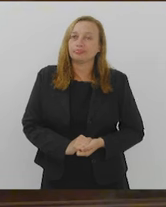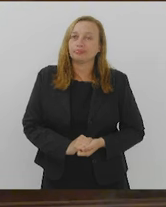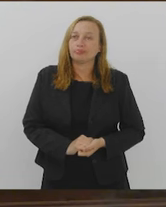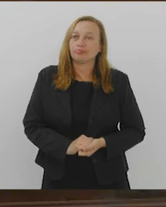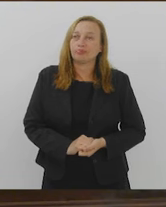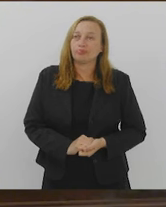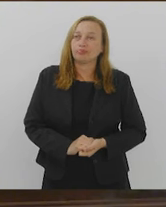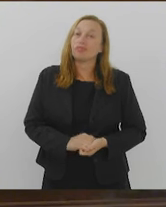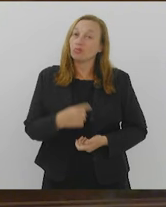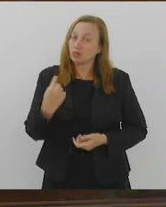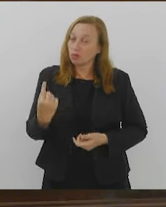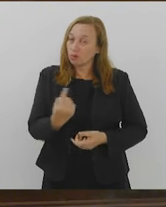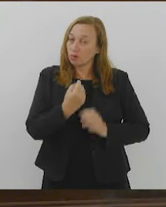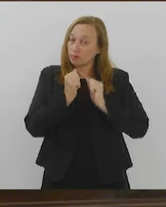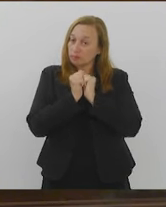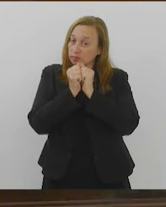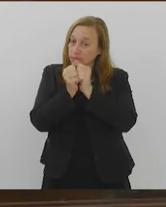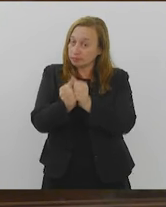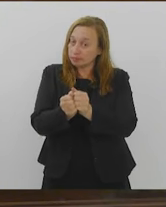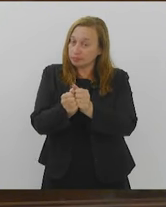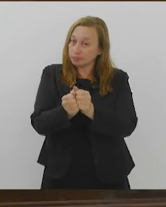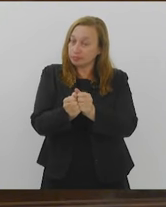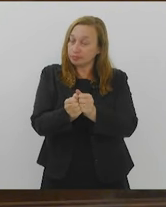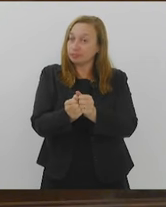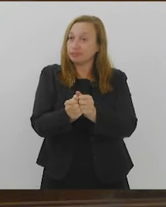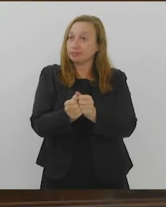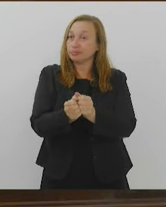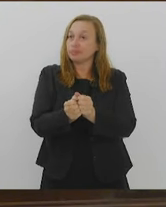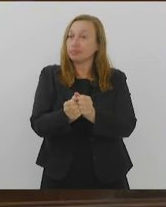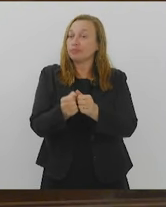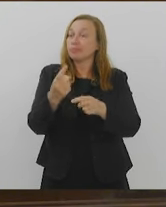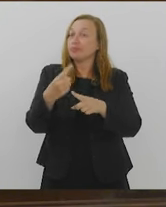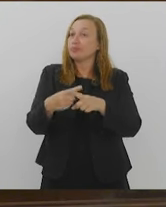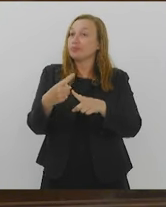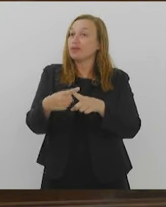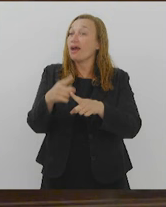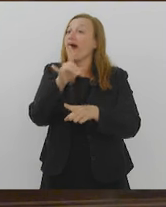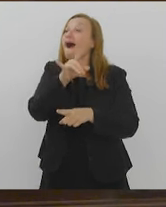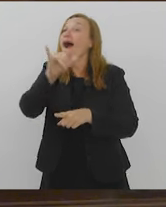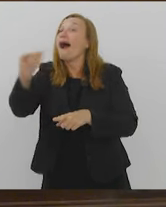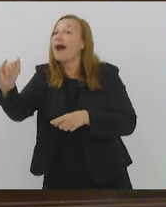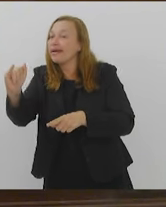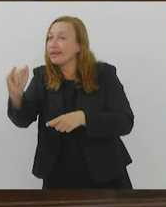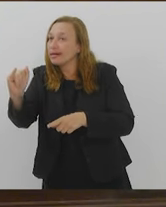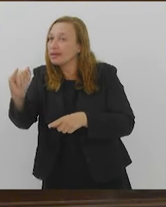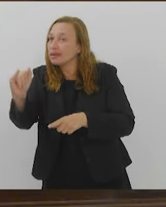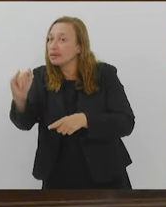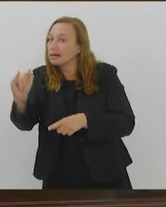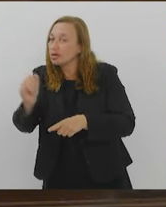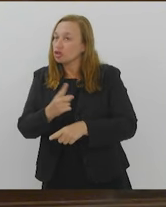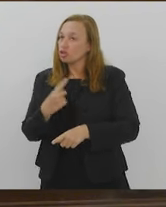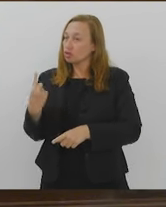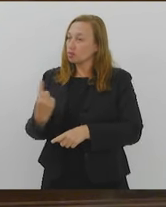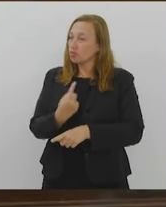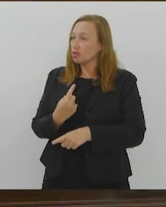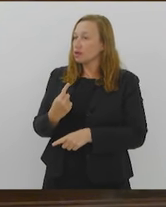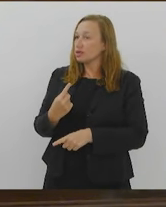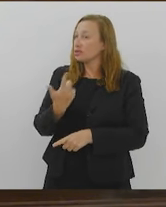injusta causa, porque ai de nós se não fossem as